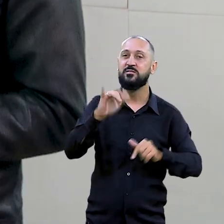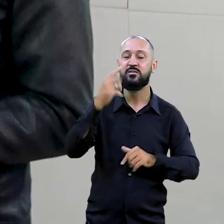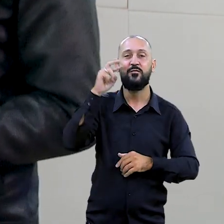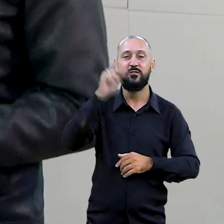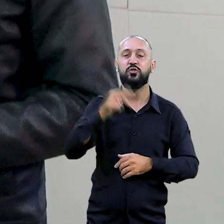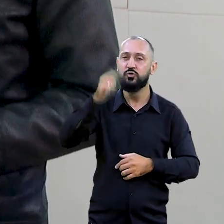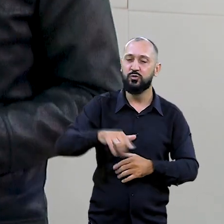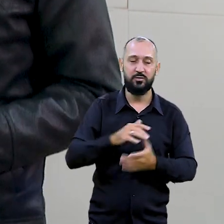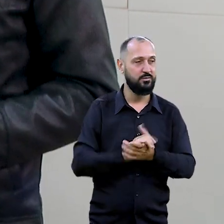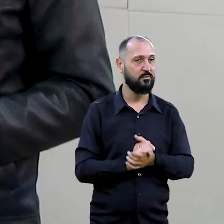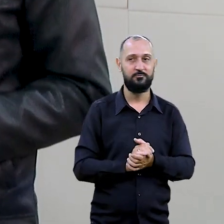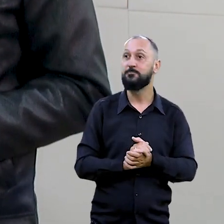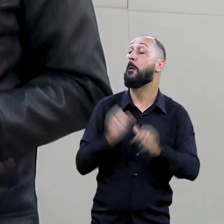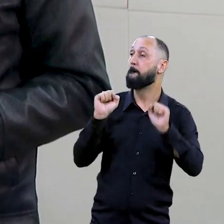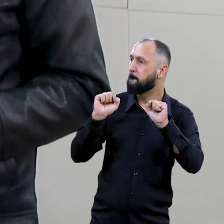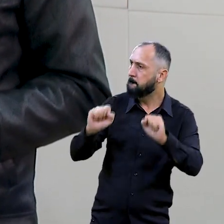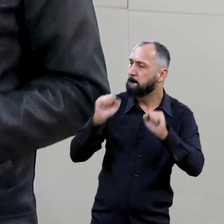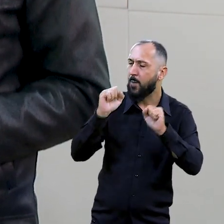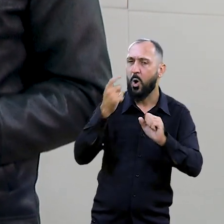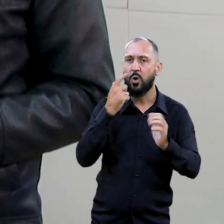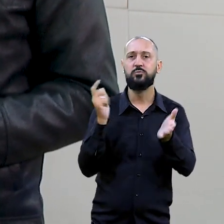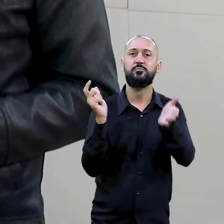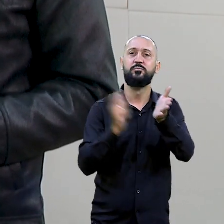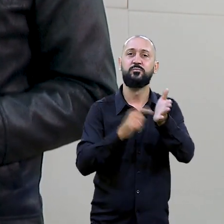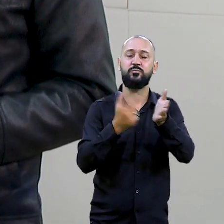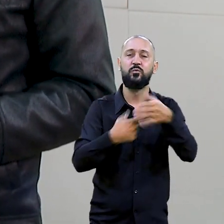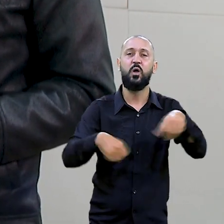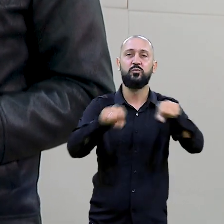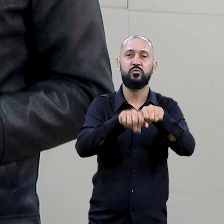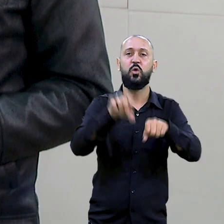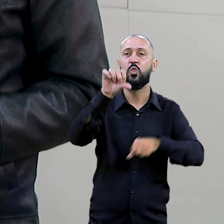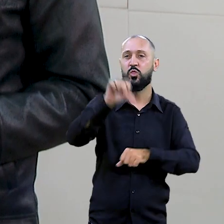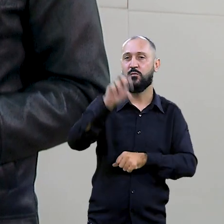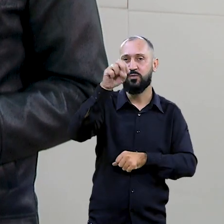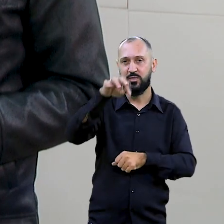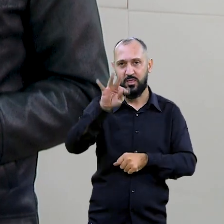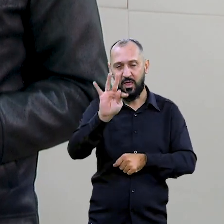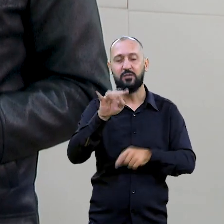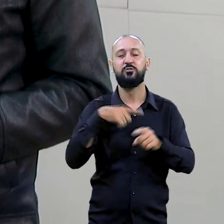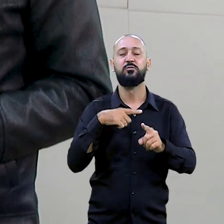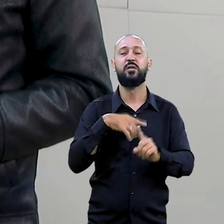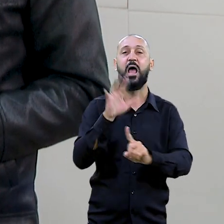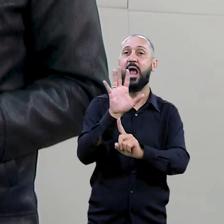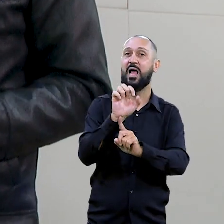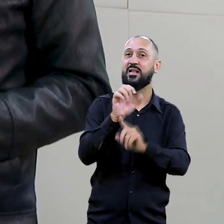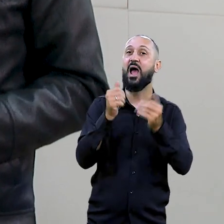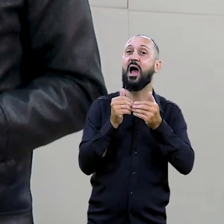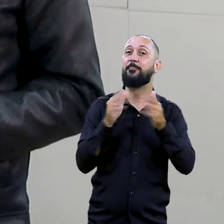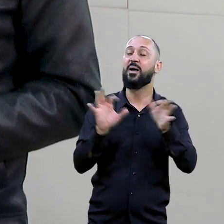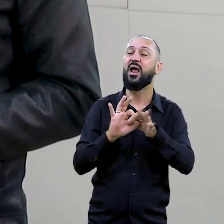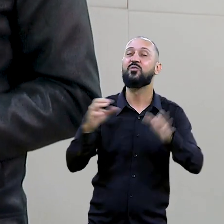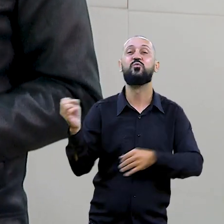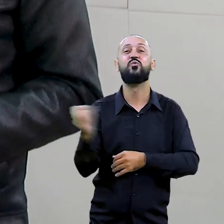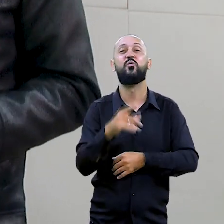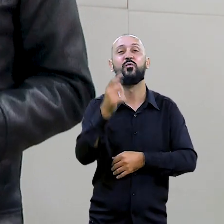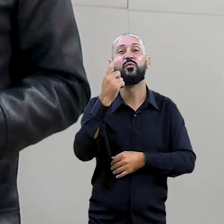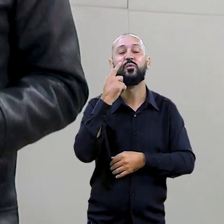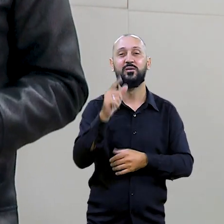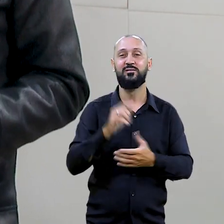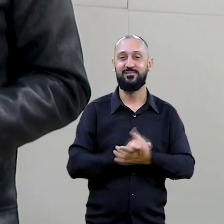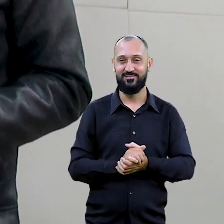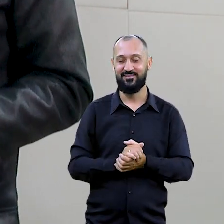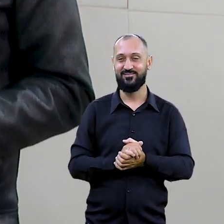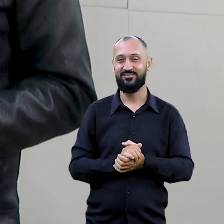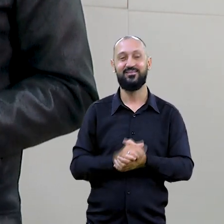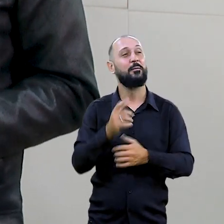e se você quiser assistir de novo, Adê? Você pode acessar o canal 9 da NET. Também temos canal aberto, agora, né? Tem essa grande novidade aí. Qual é o